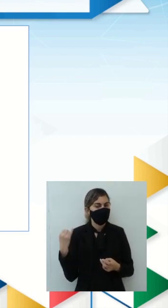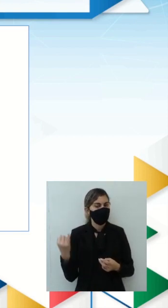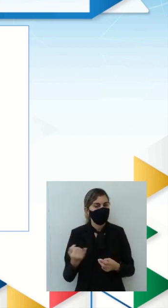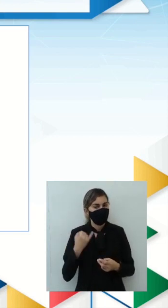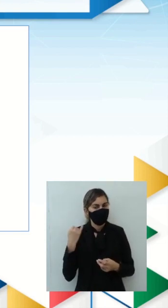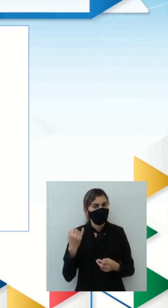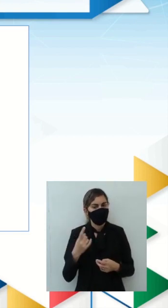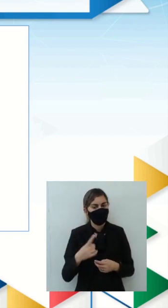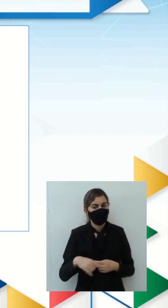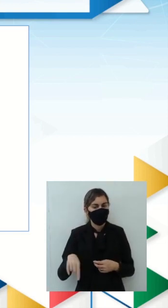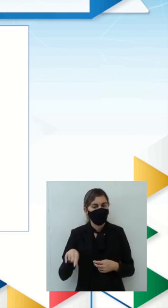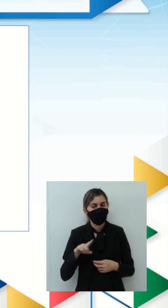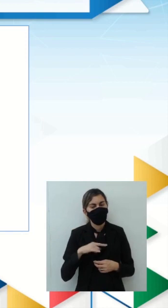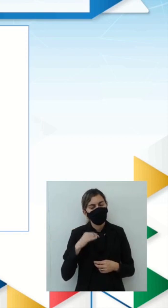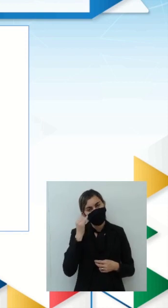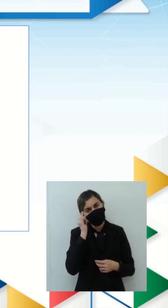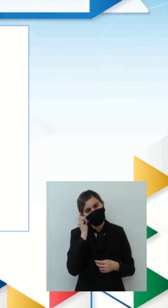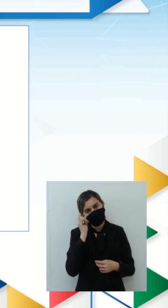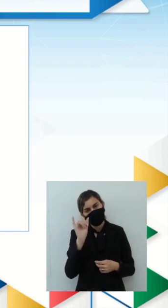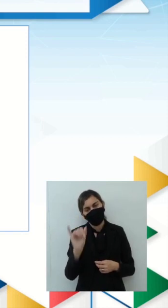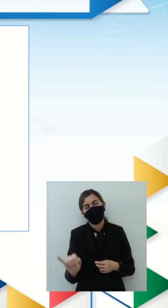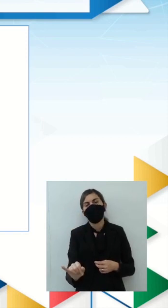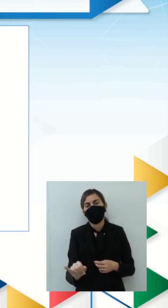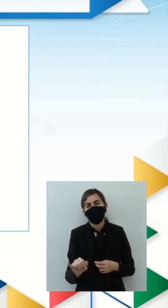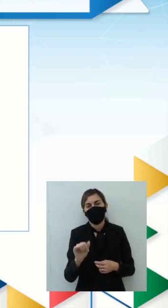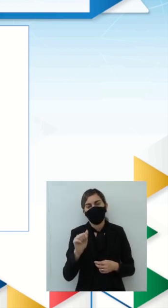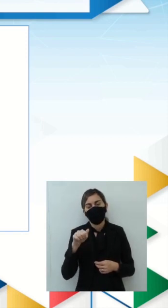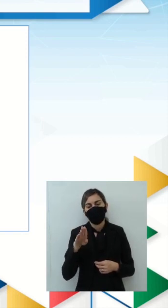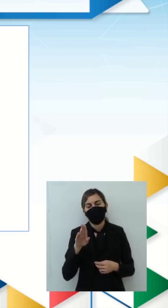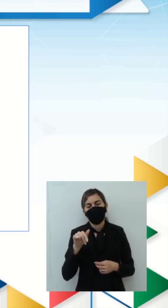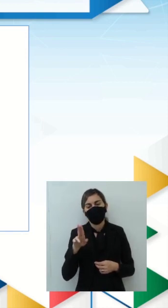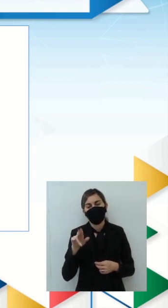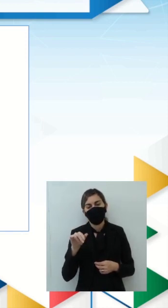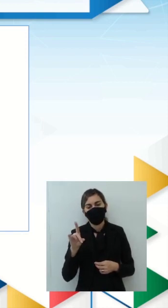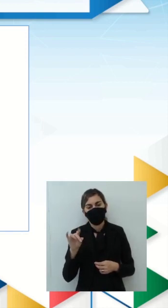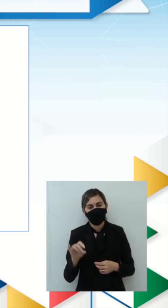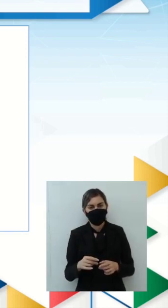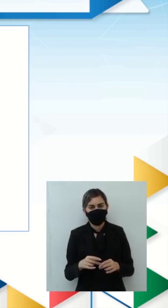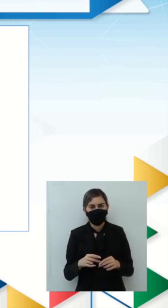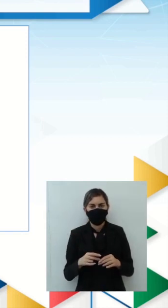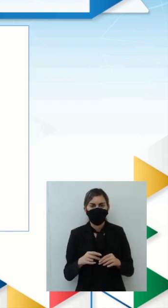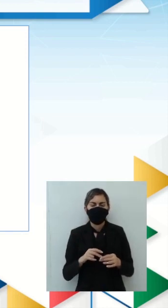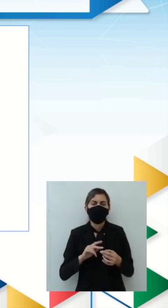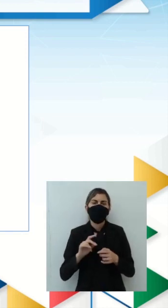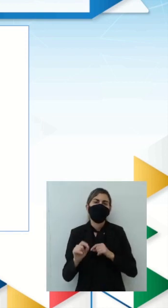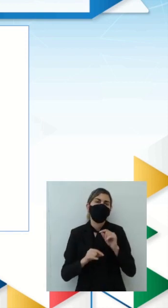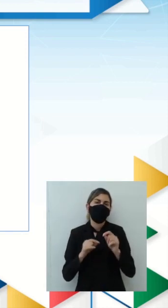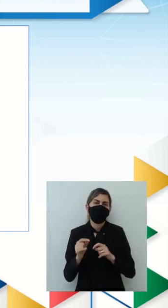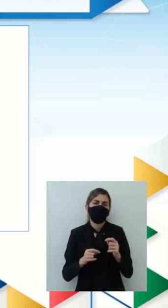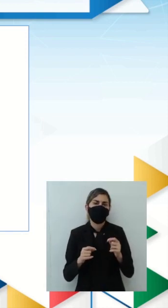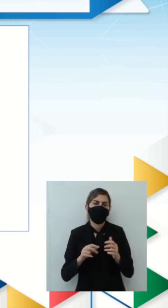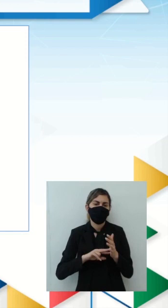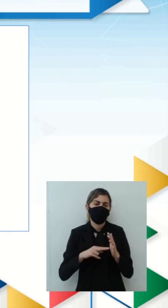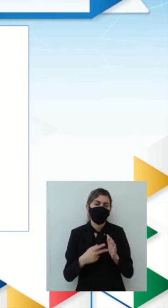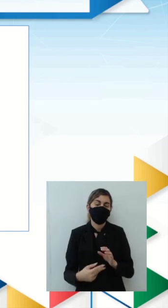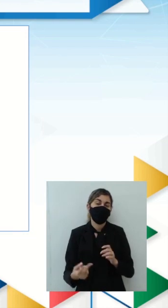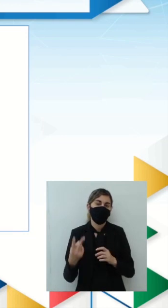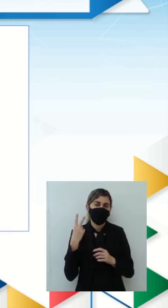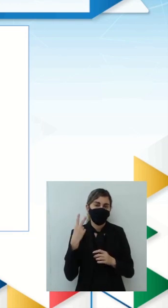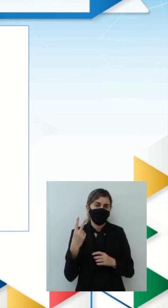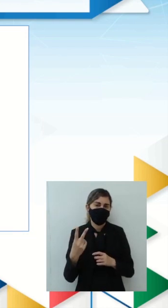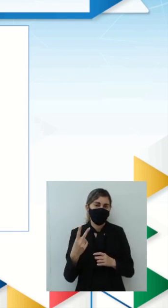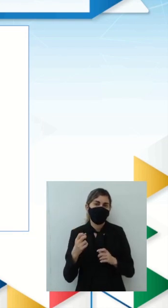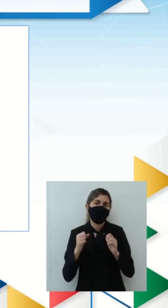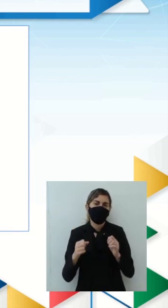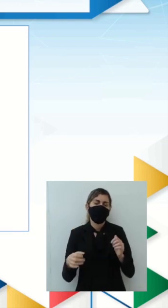nós evitemos as ambiguidades. O que é ambiguidade? Duplo sentido. Você pode